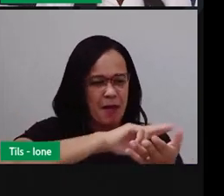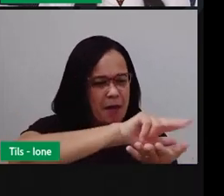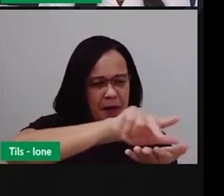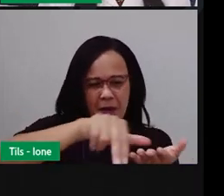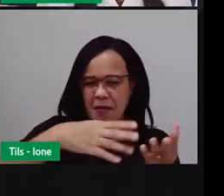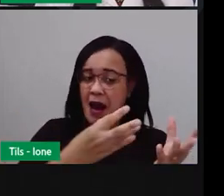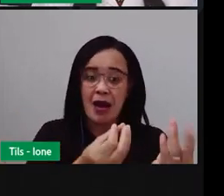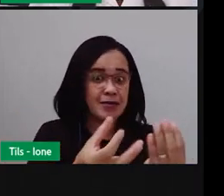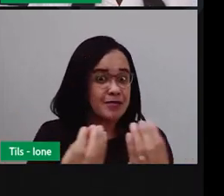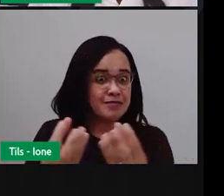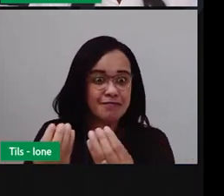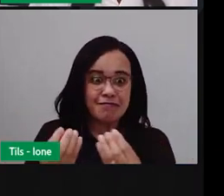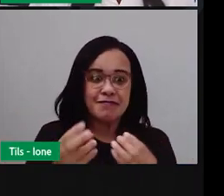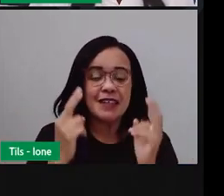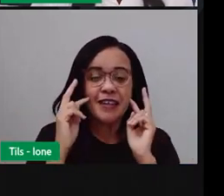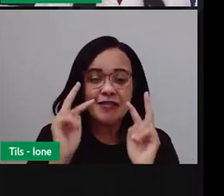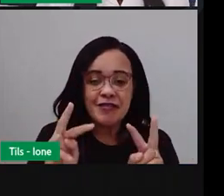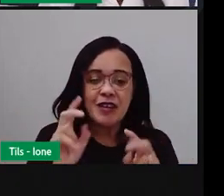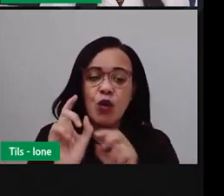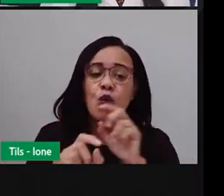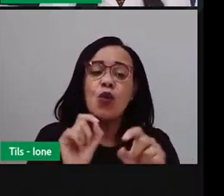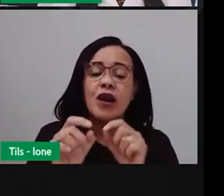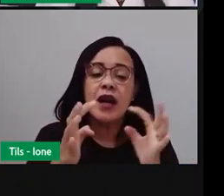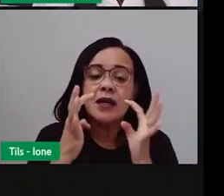observando aí nessa imagem?